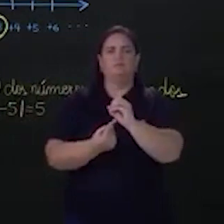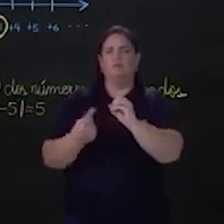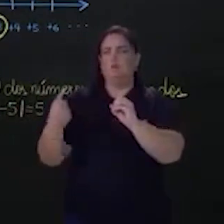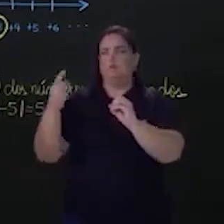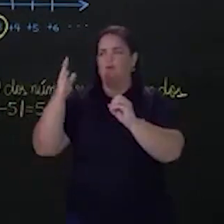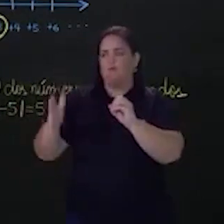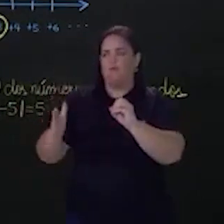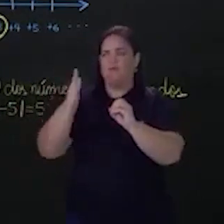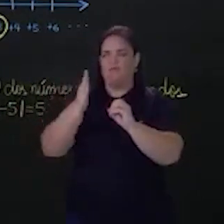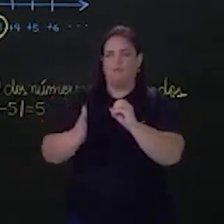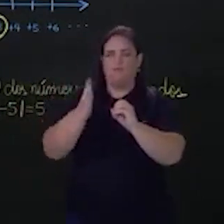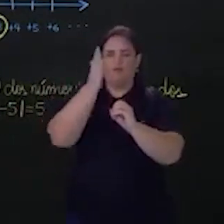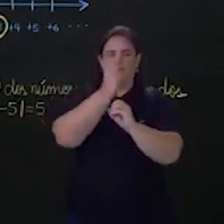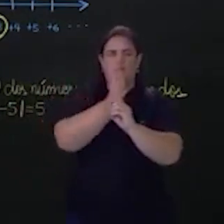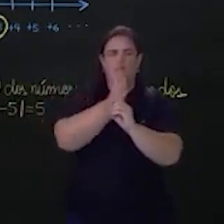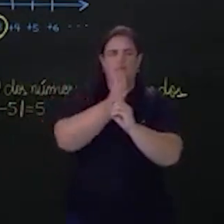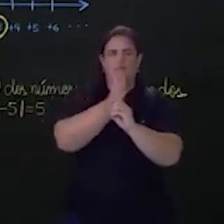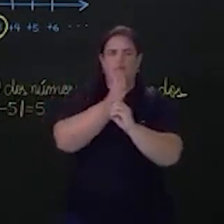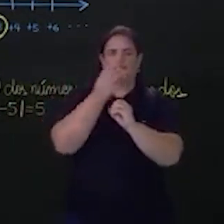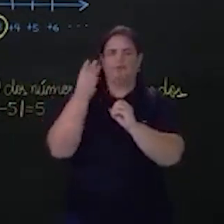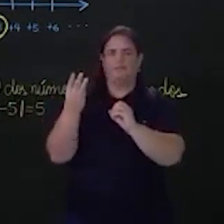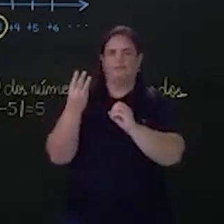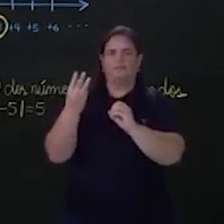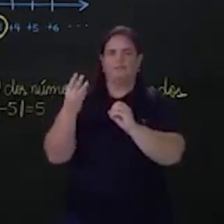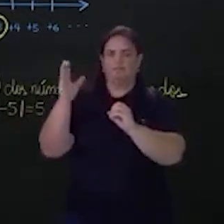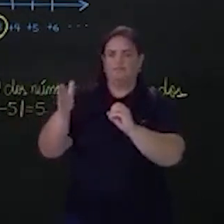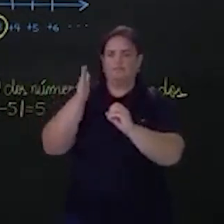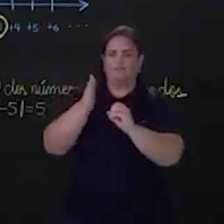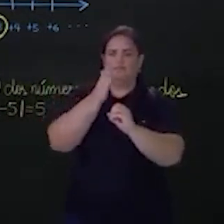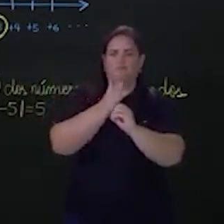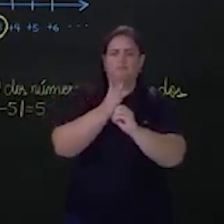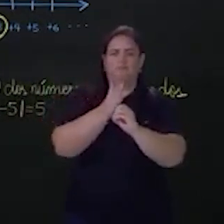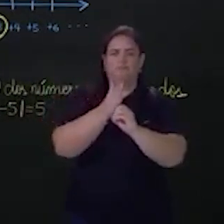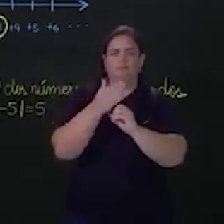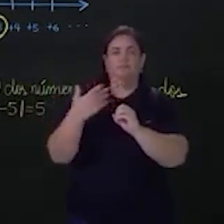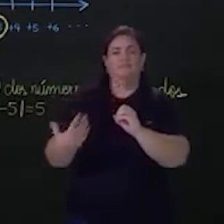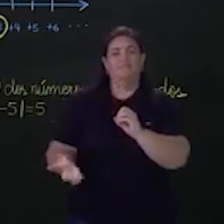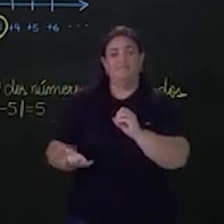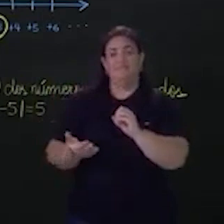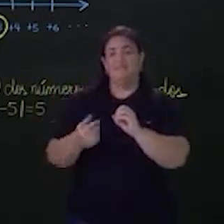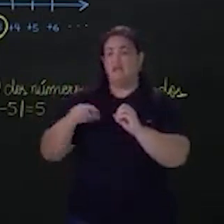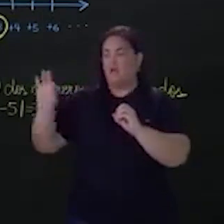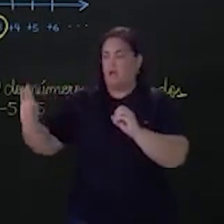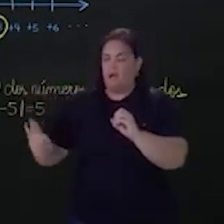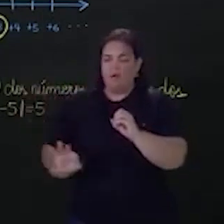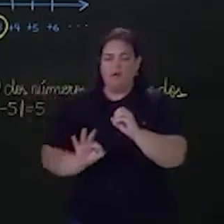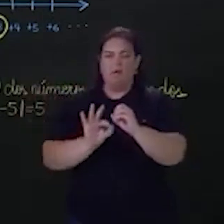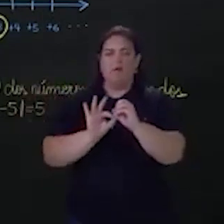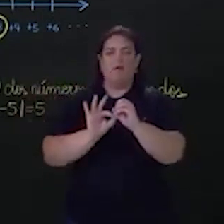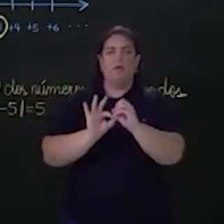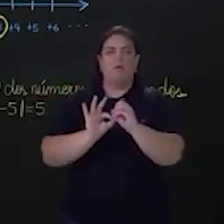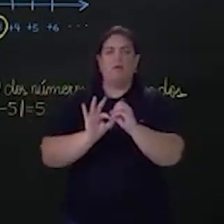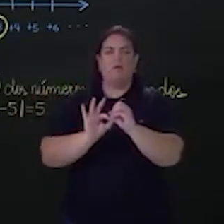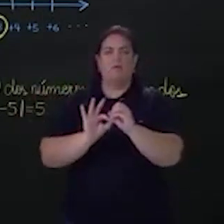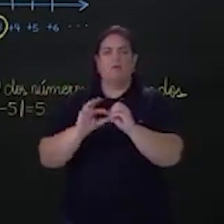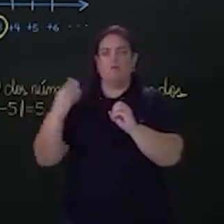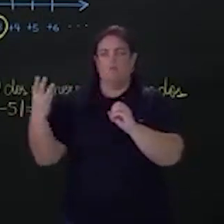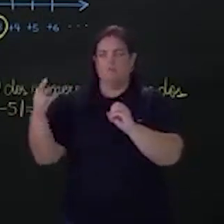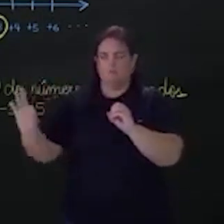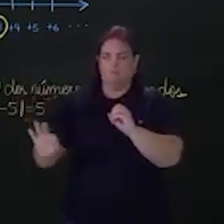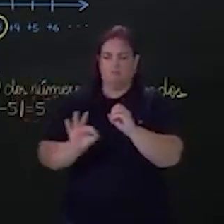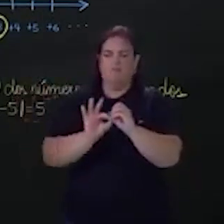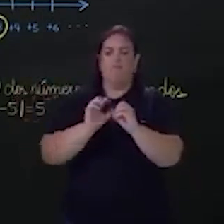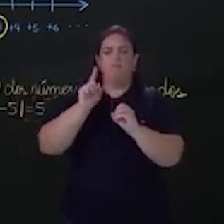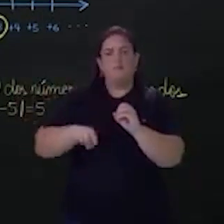tenho 1, 2, 3 traços. Logo então, a distância do mais 3 para o zero também